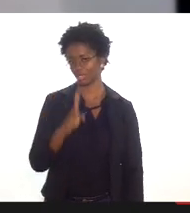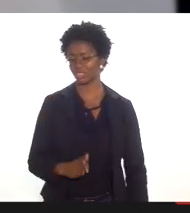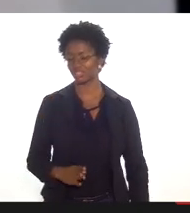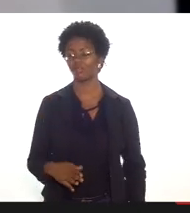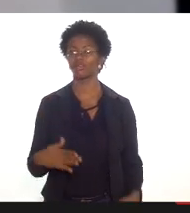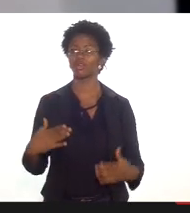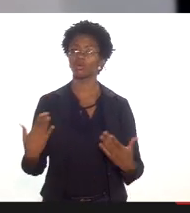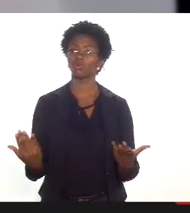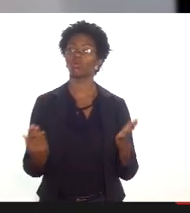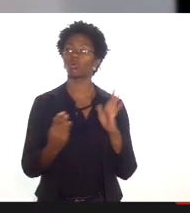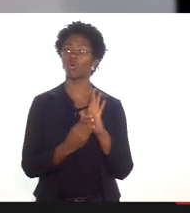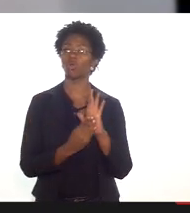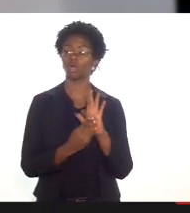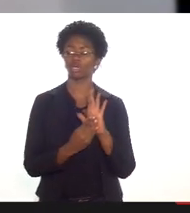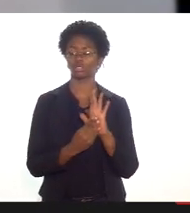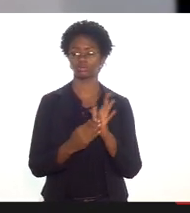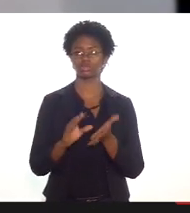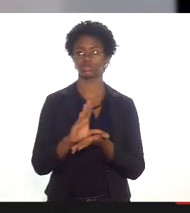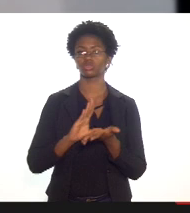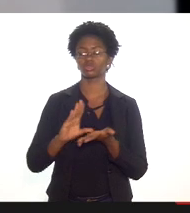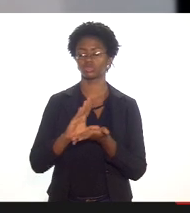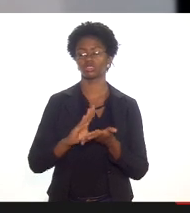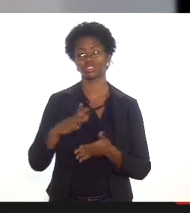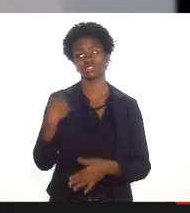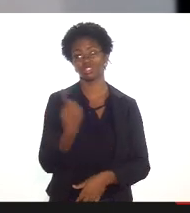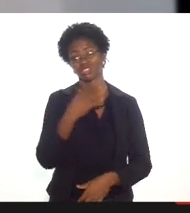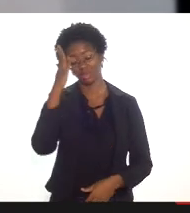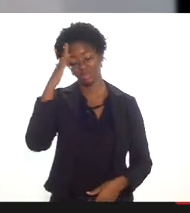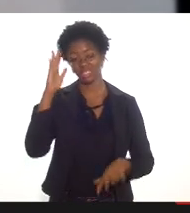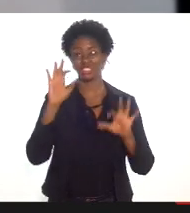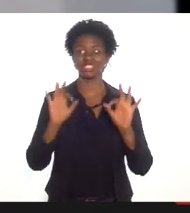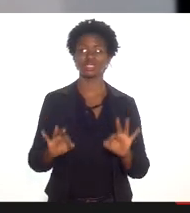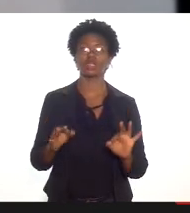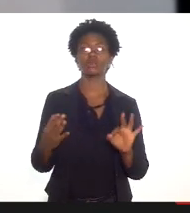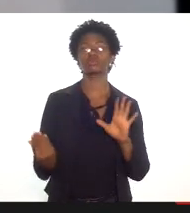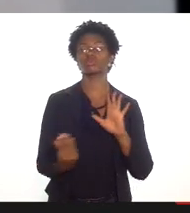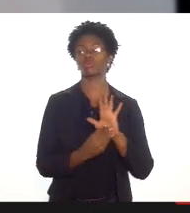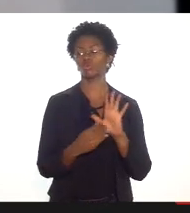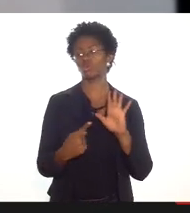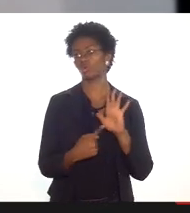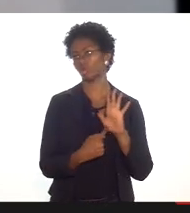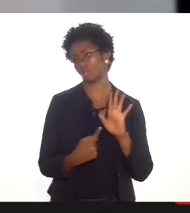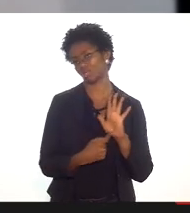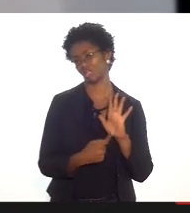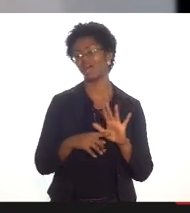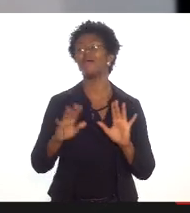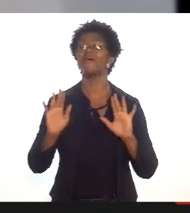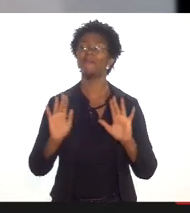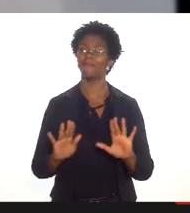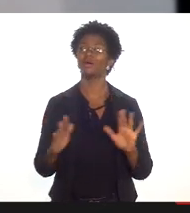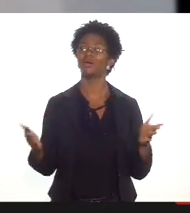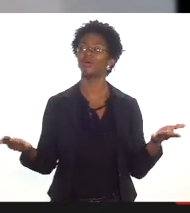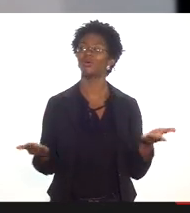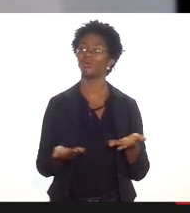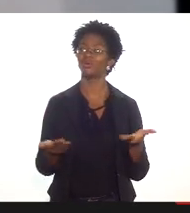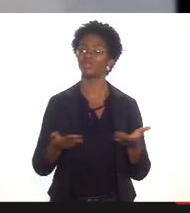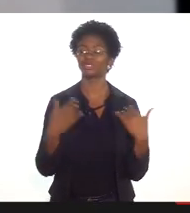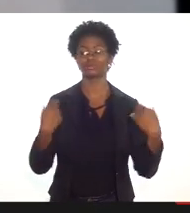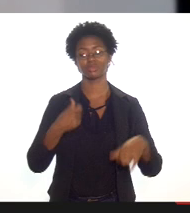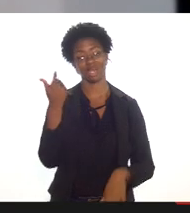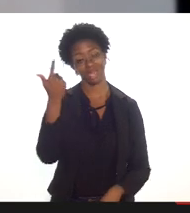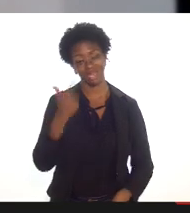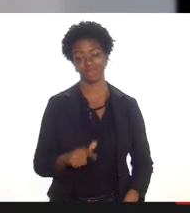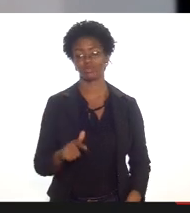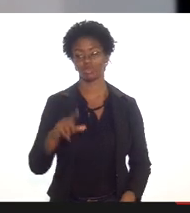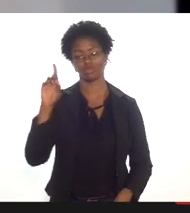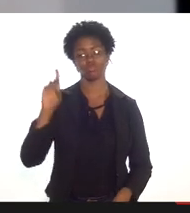na Constituição, nós tínhamos muita convicção do que escrevemos ali. Né? E hoje, mais do que nunca, a gente precisa repetir isso. É